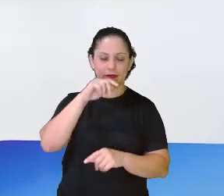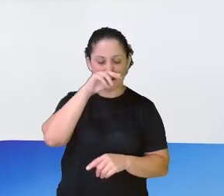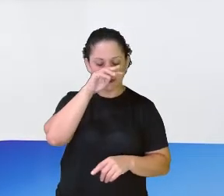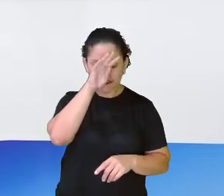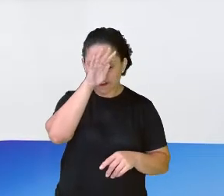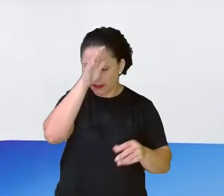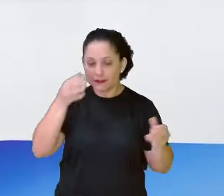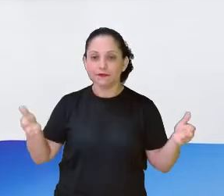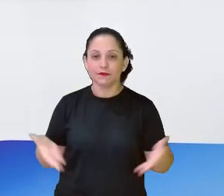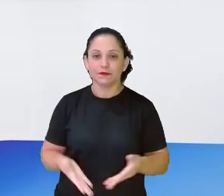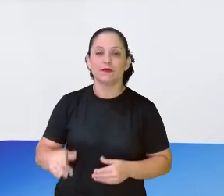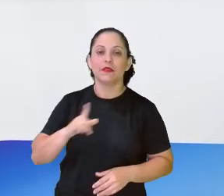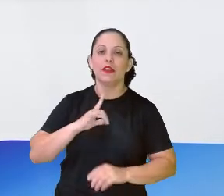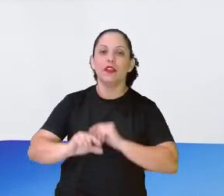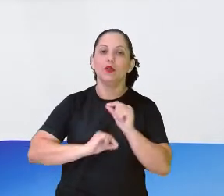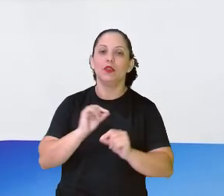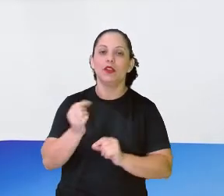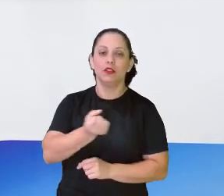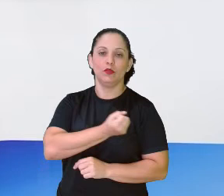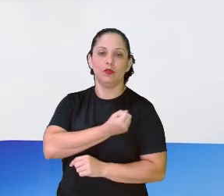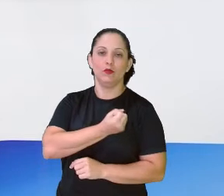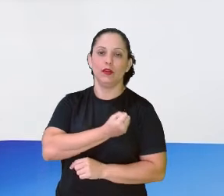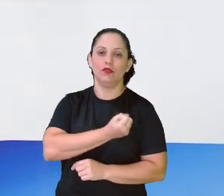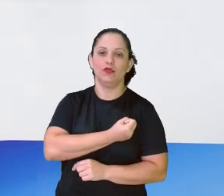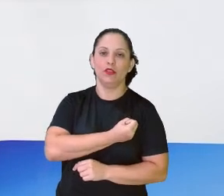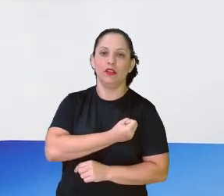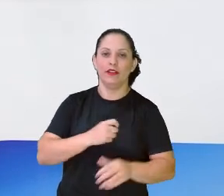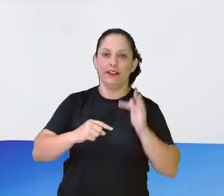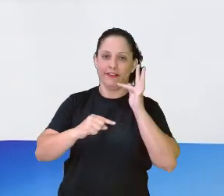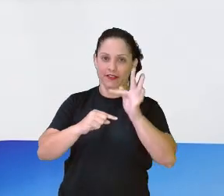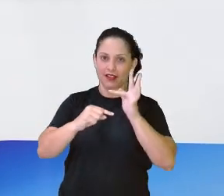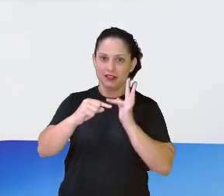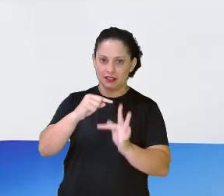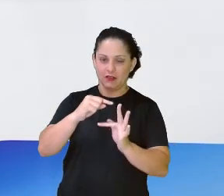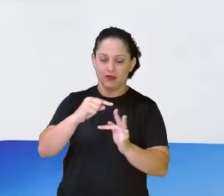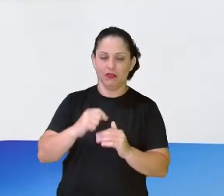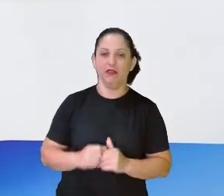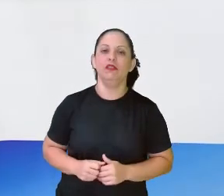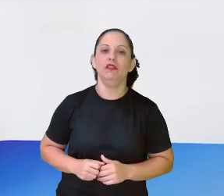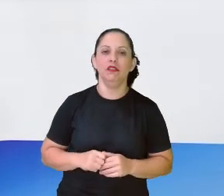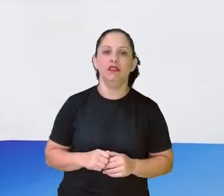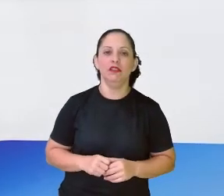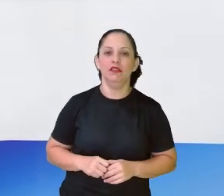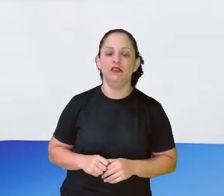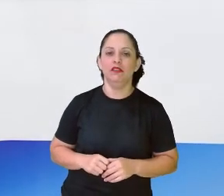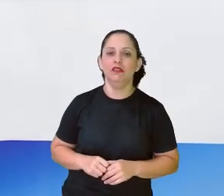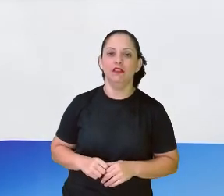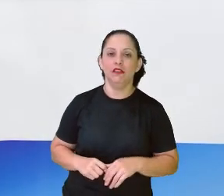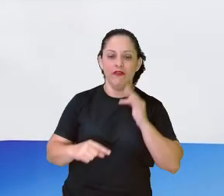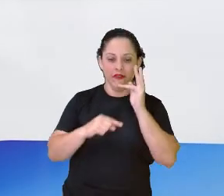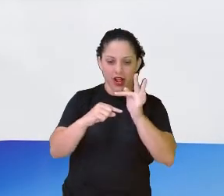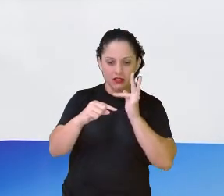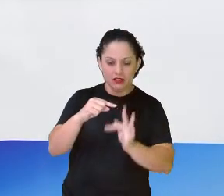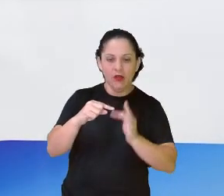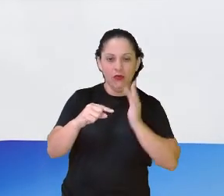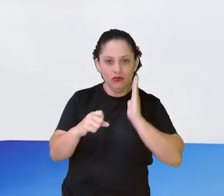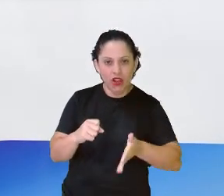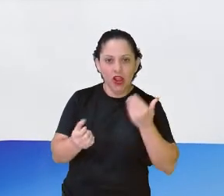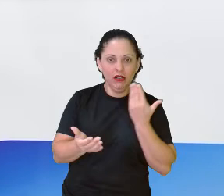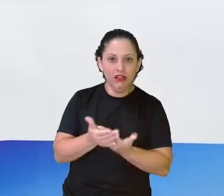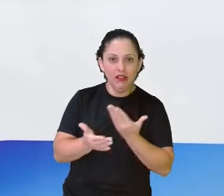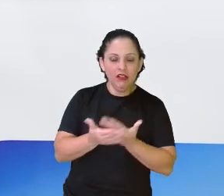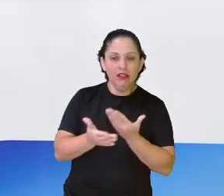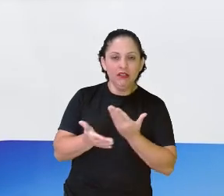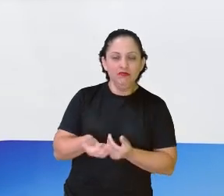vai ter como base os números racionais, as frações. Frações que a gente já trabalhou demais,